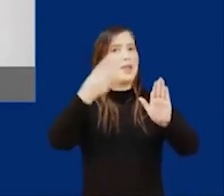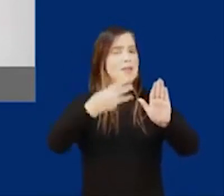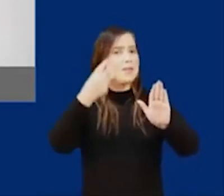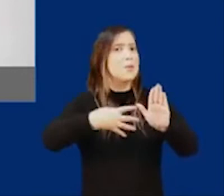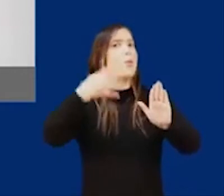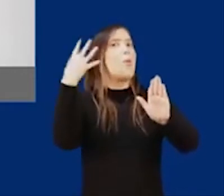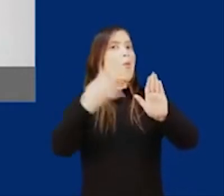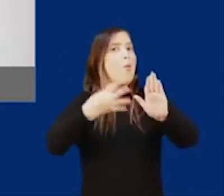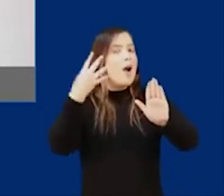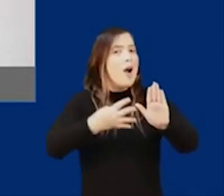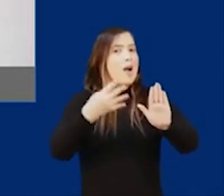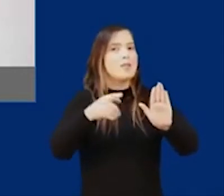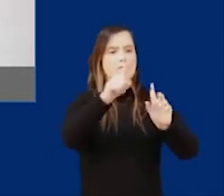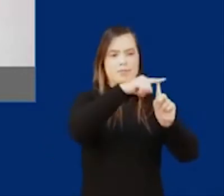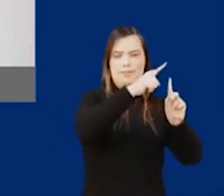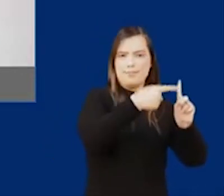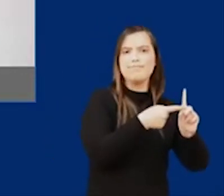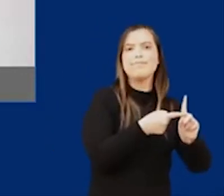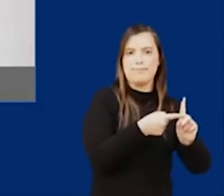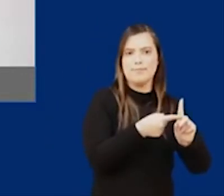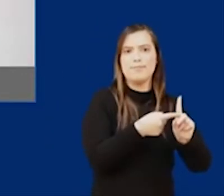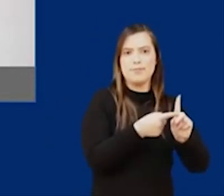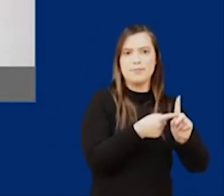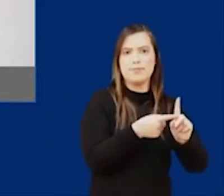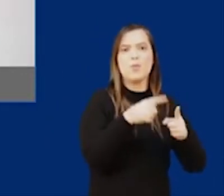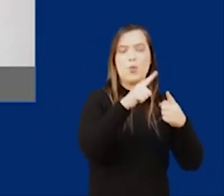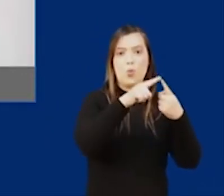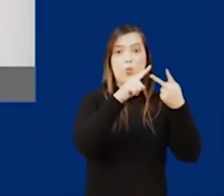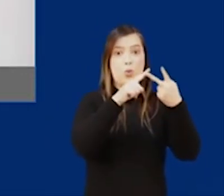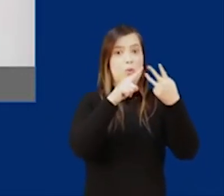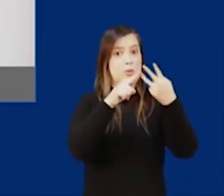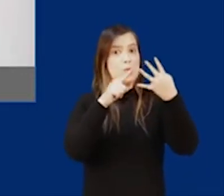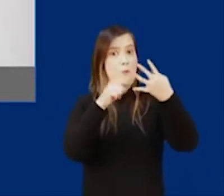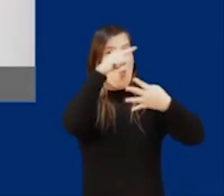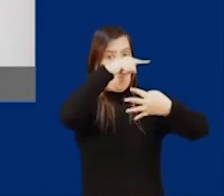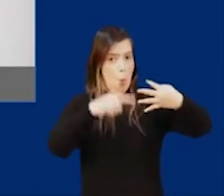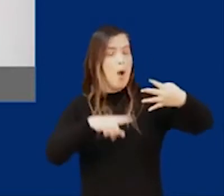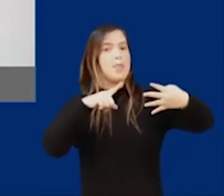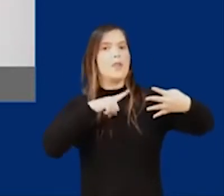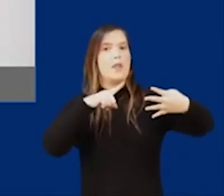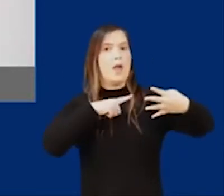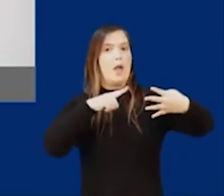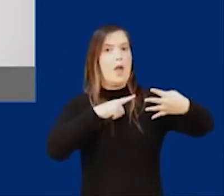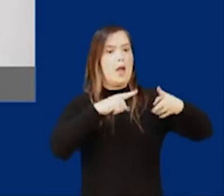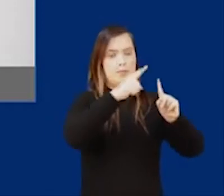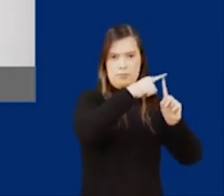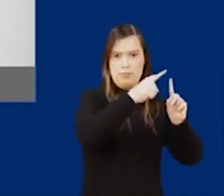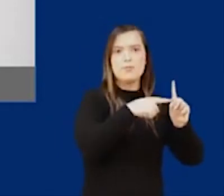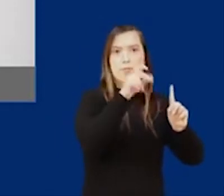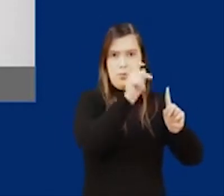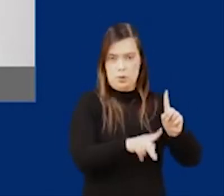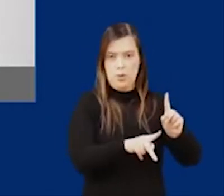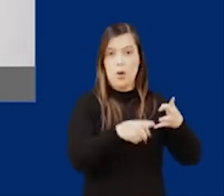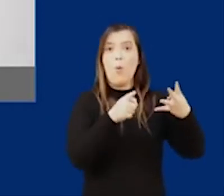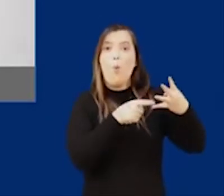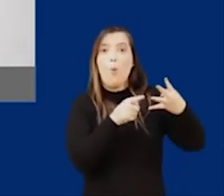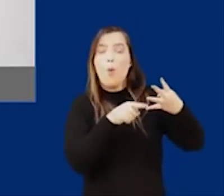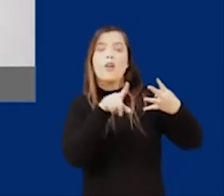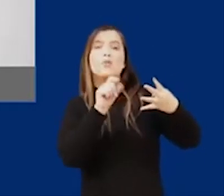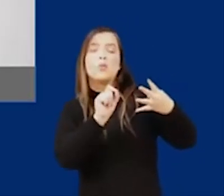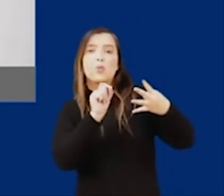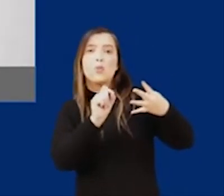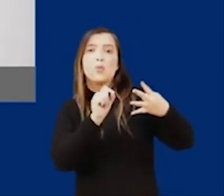processo, que é do gestar, né? A gente tem 4 trimestres durante o processo gestacional, e aí o quarto trimestre é